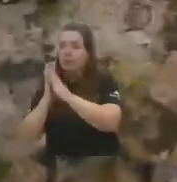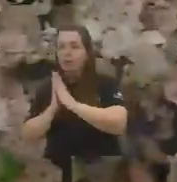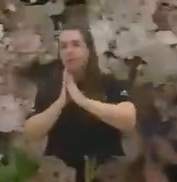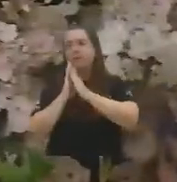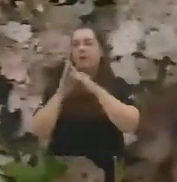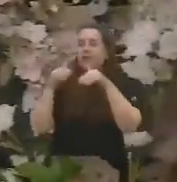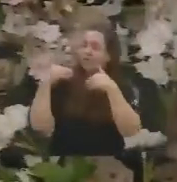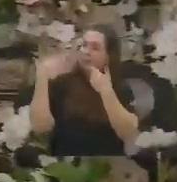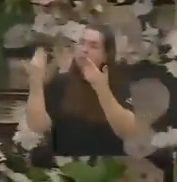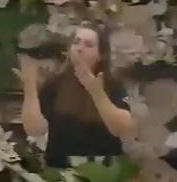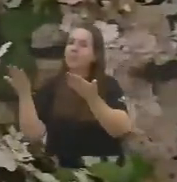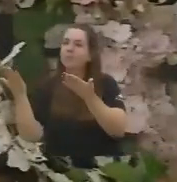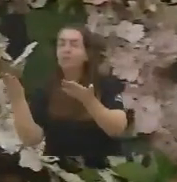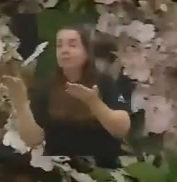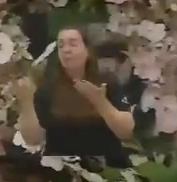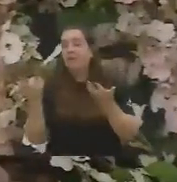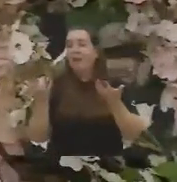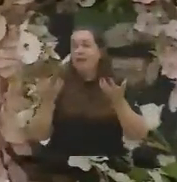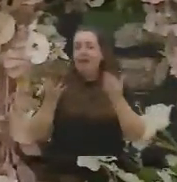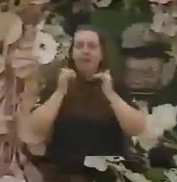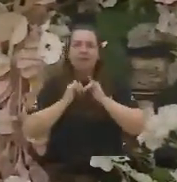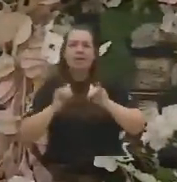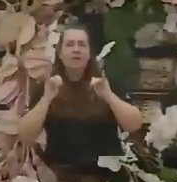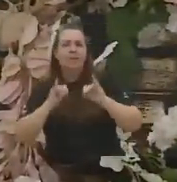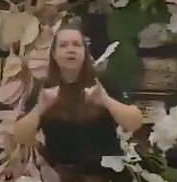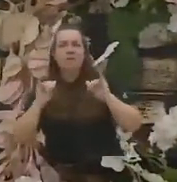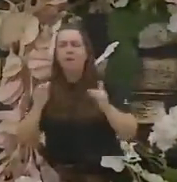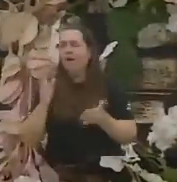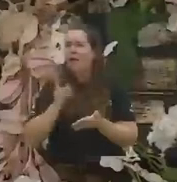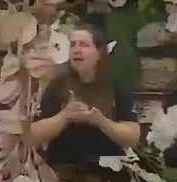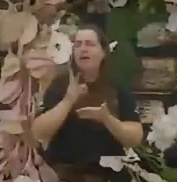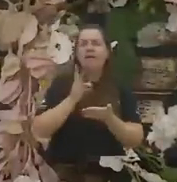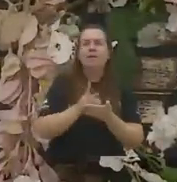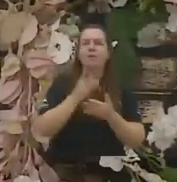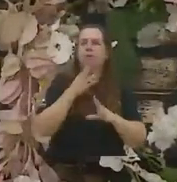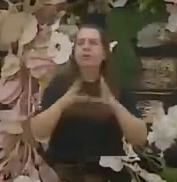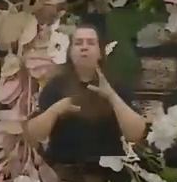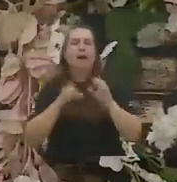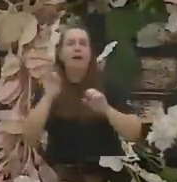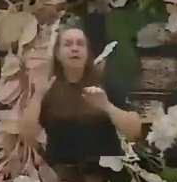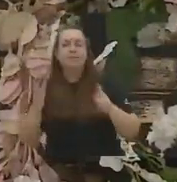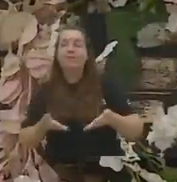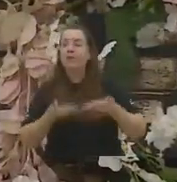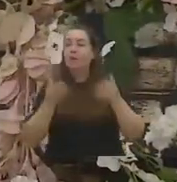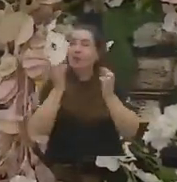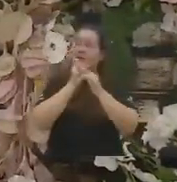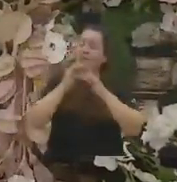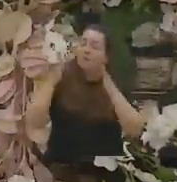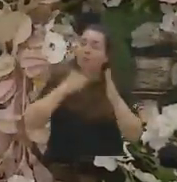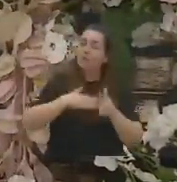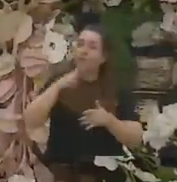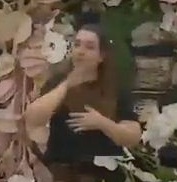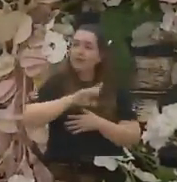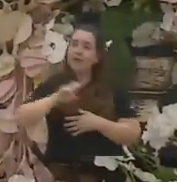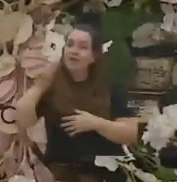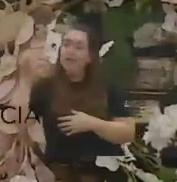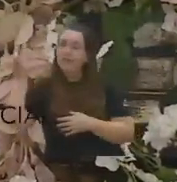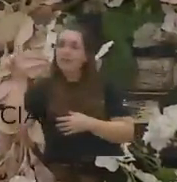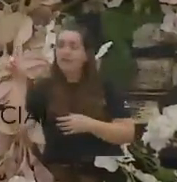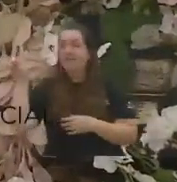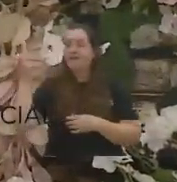quero adorar-te. Sempre ao cantar, eu só quero dar glórias ao meu Deus.